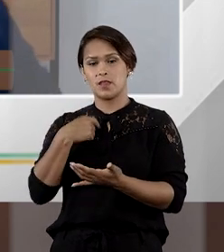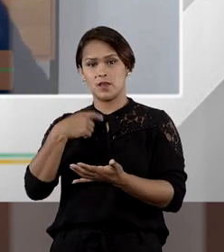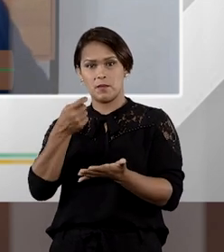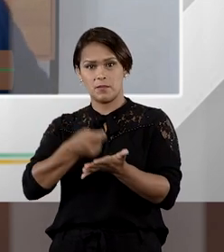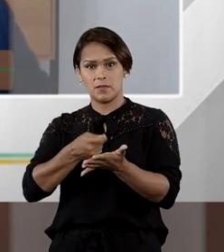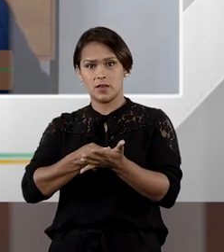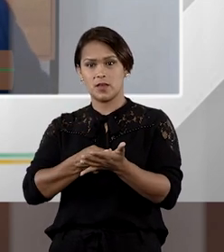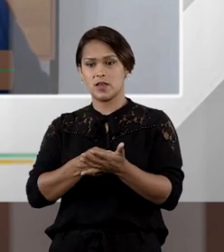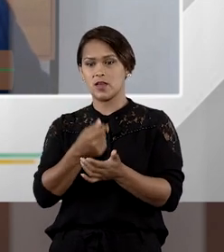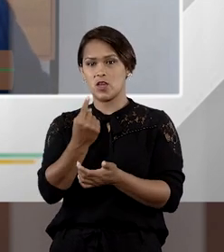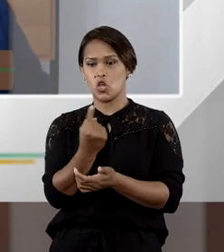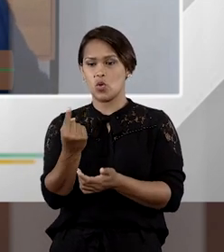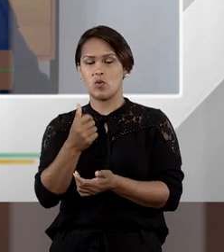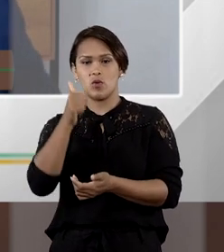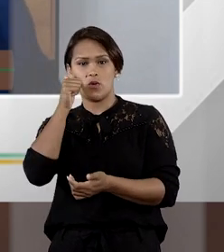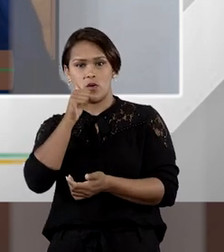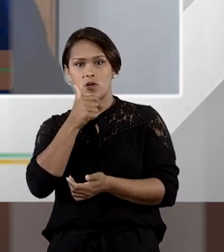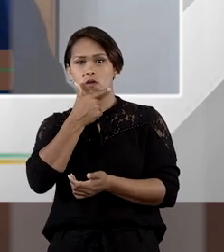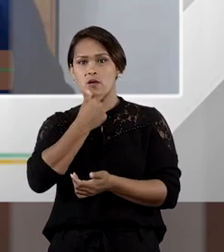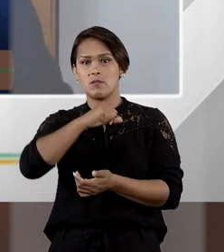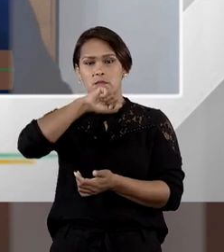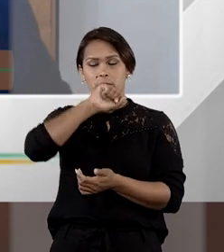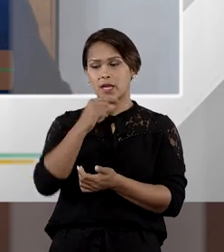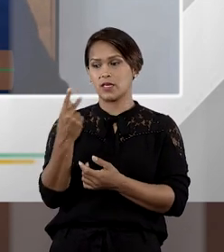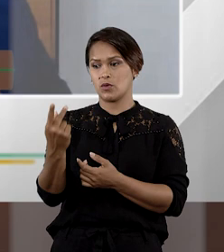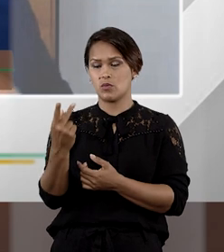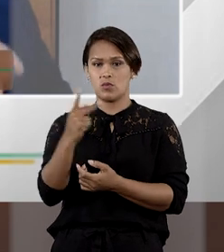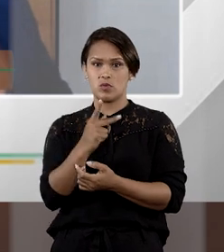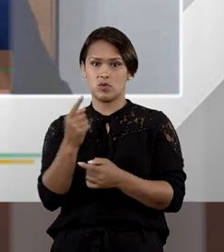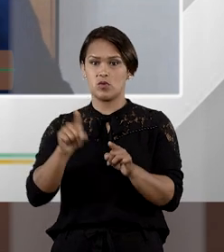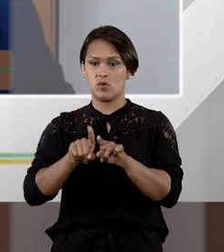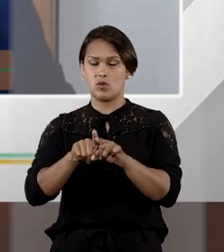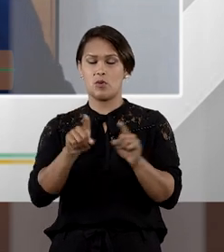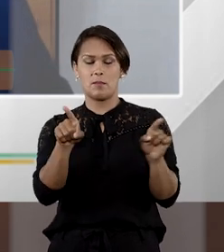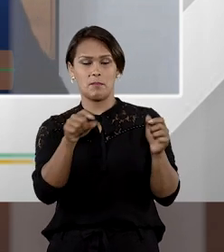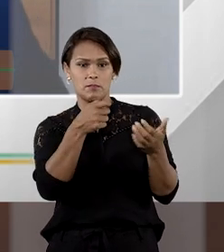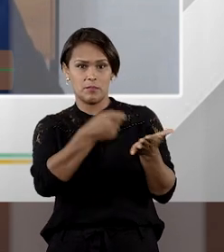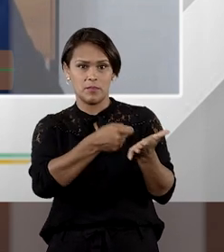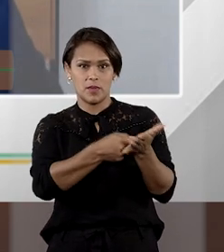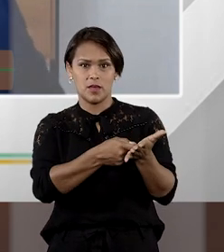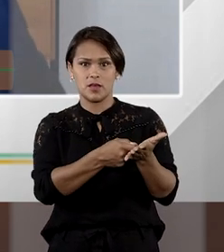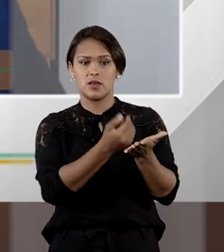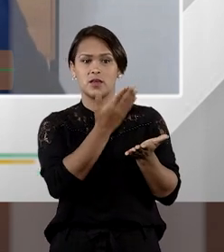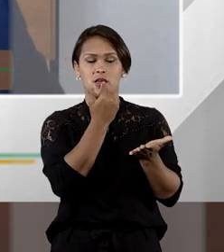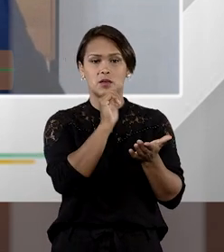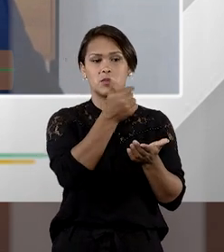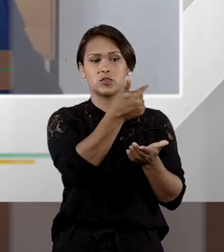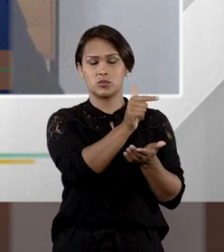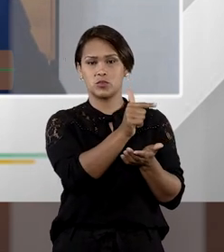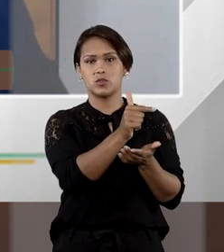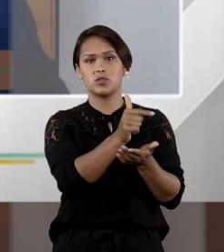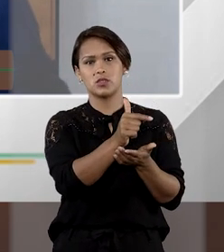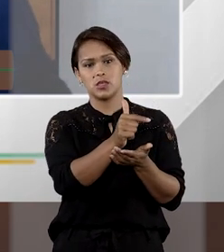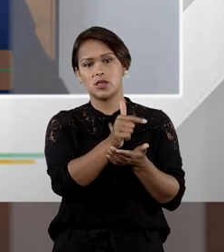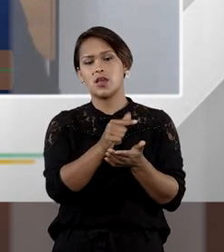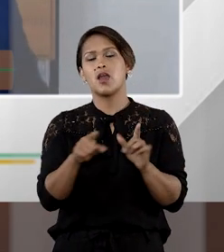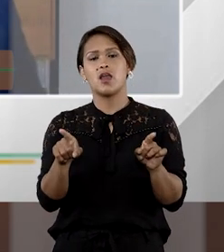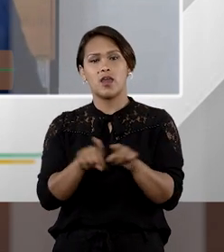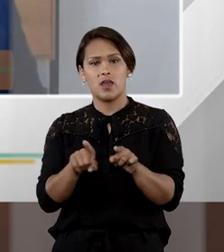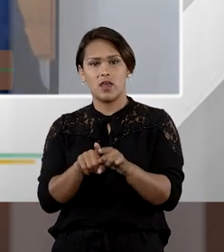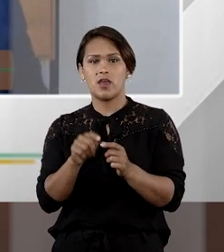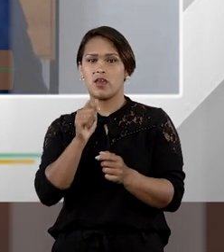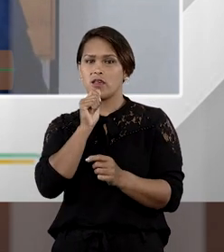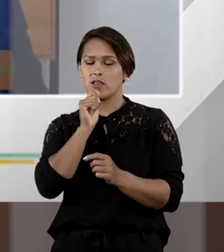é um dos genitores, porque um cônjuge ou companheiro paga alimentos para o outro, né, e ainda vai ter que